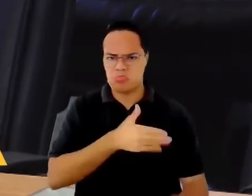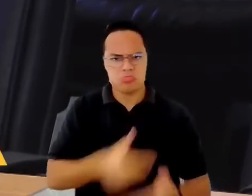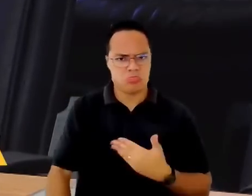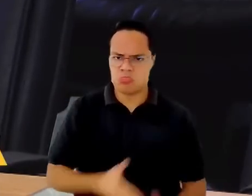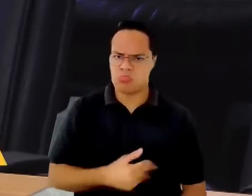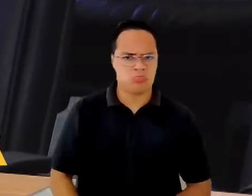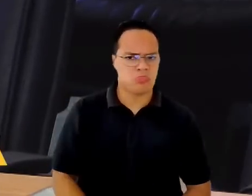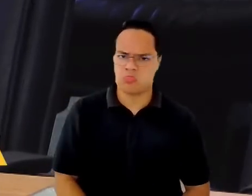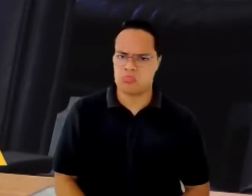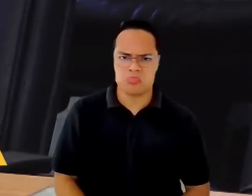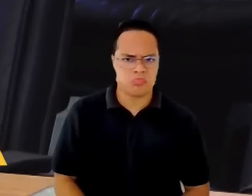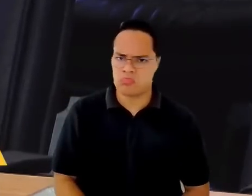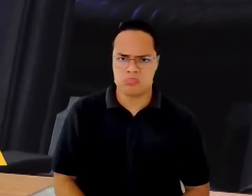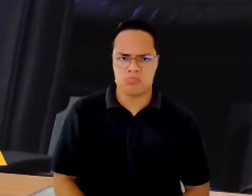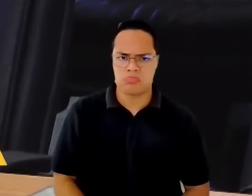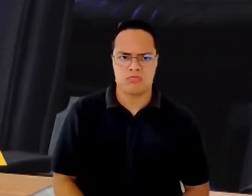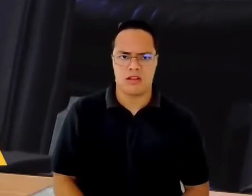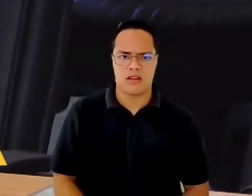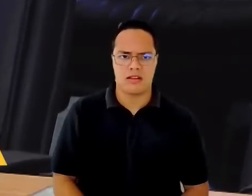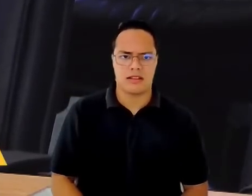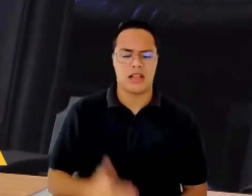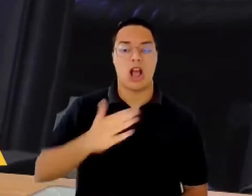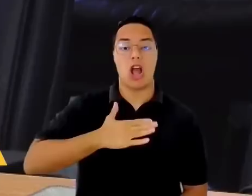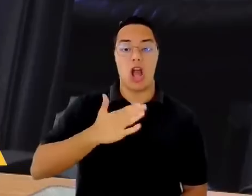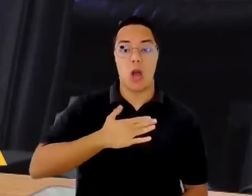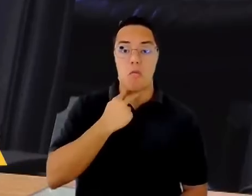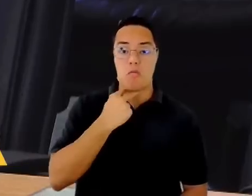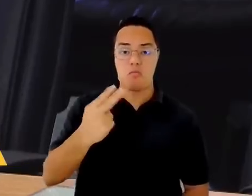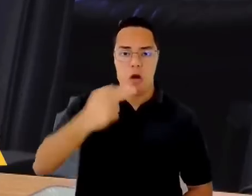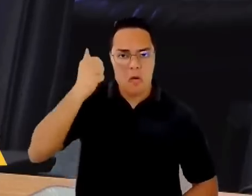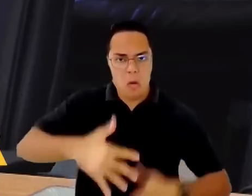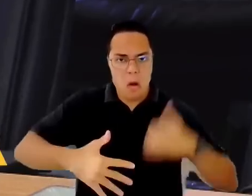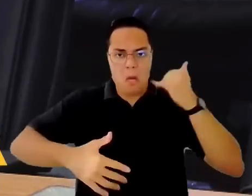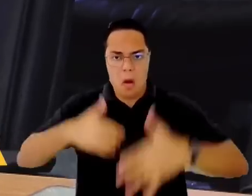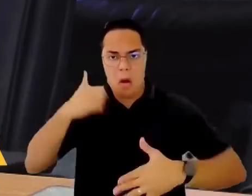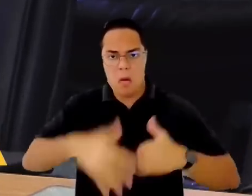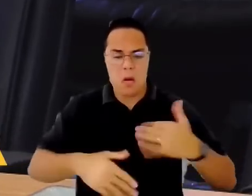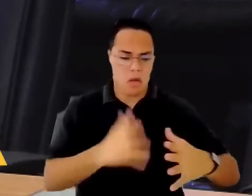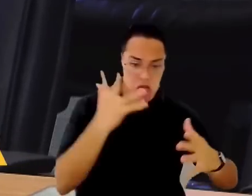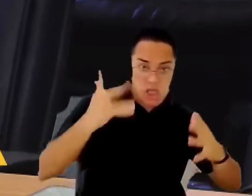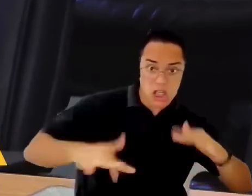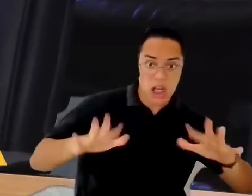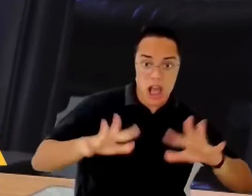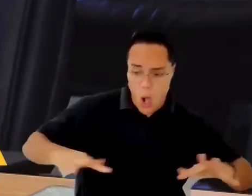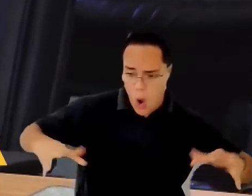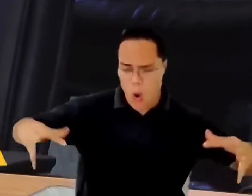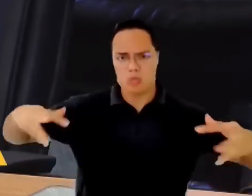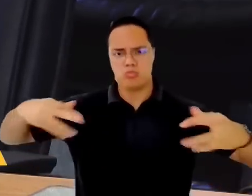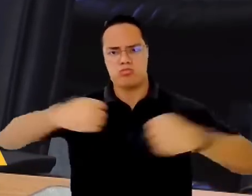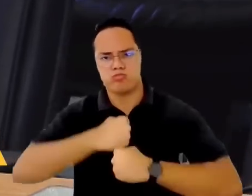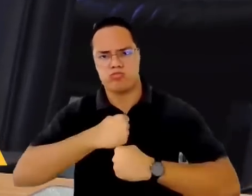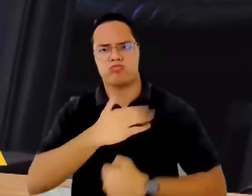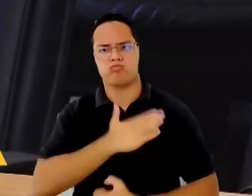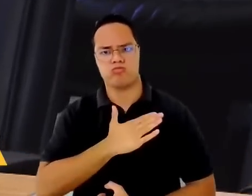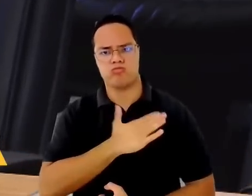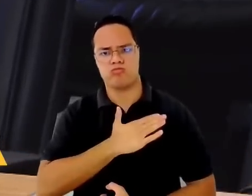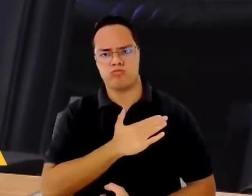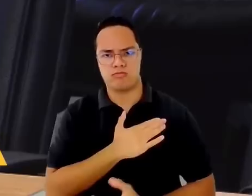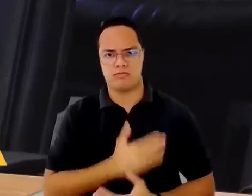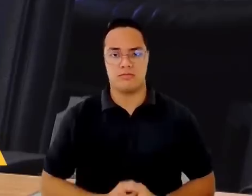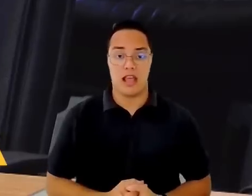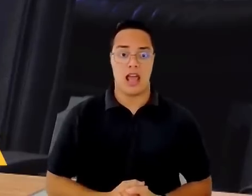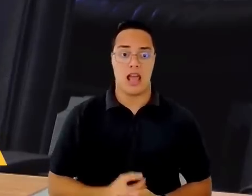terá a minha voz ativa em proteção das nossas crianças nós não podemos relativar relativizar